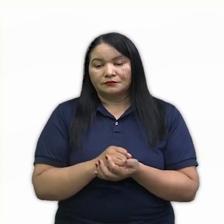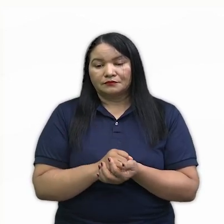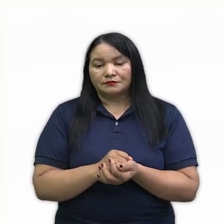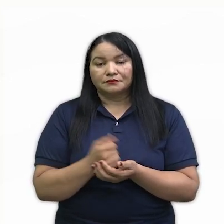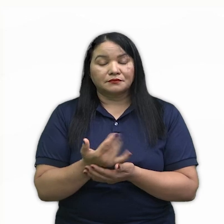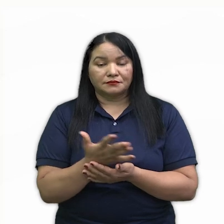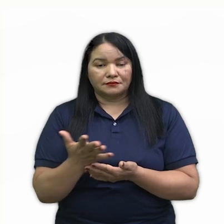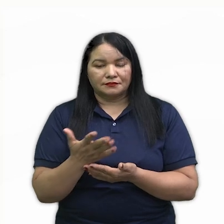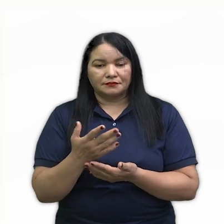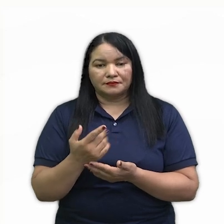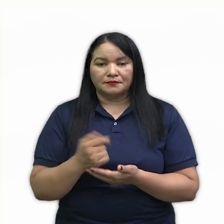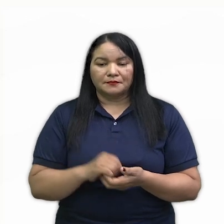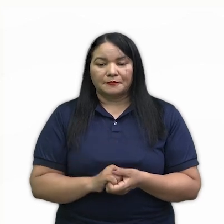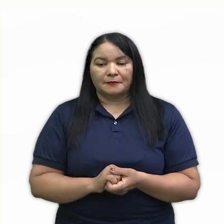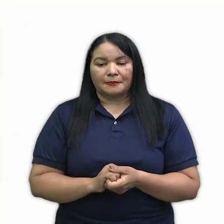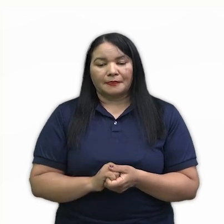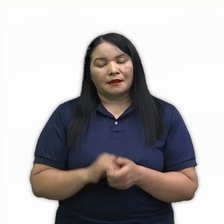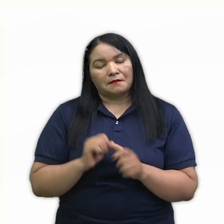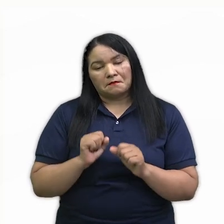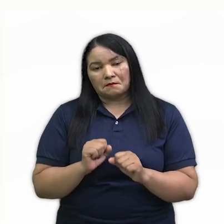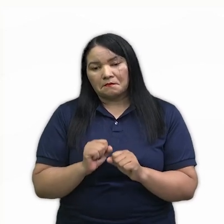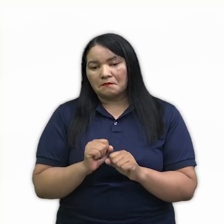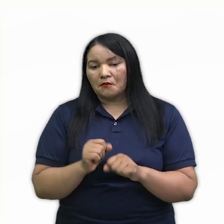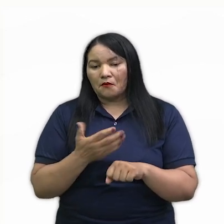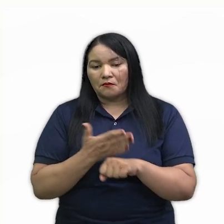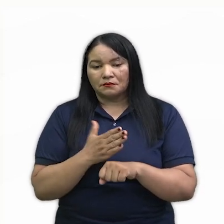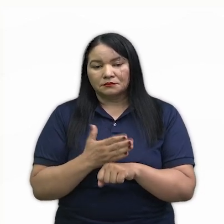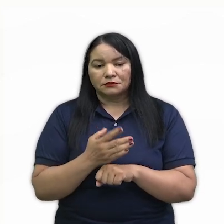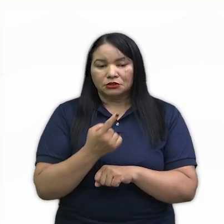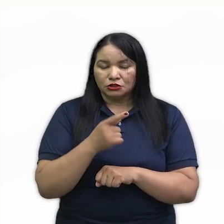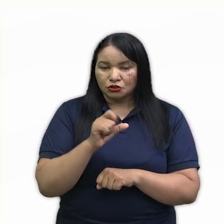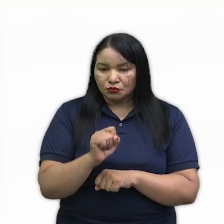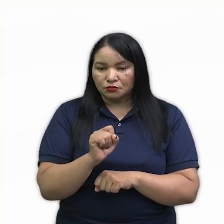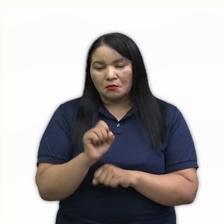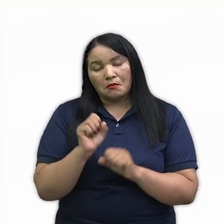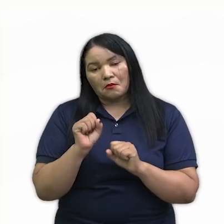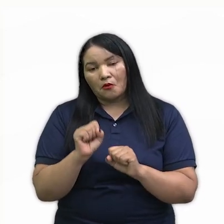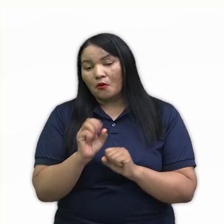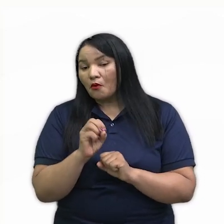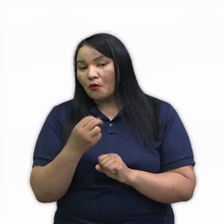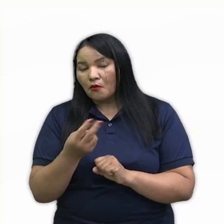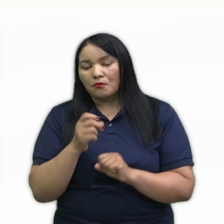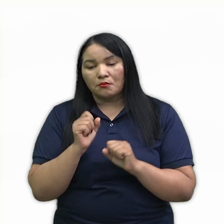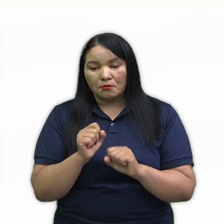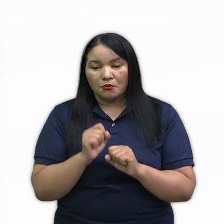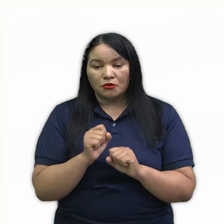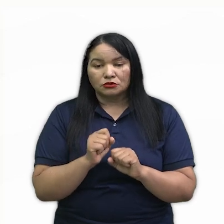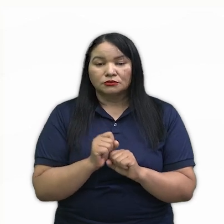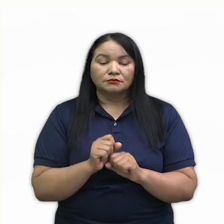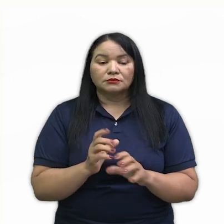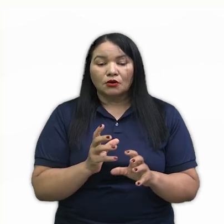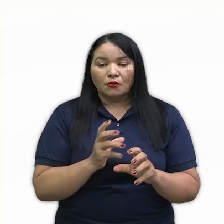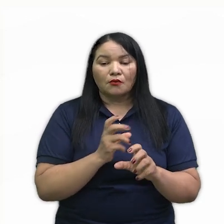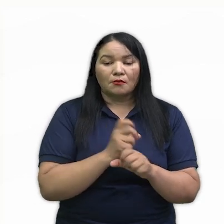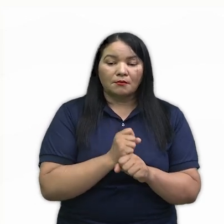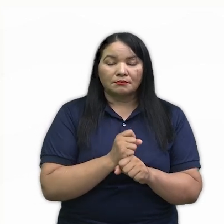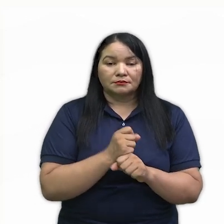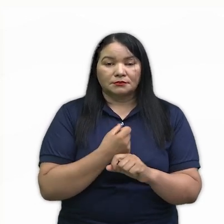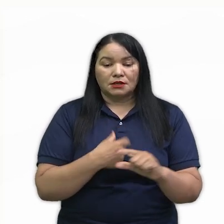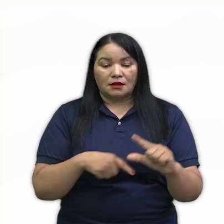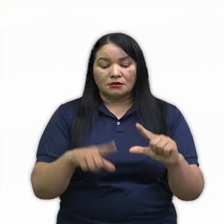brancos, tá? É uma forma de fazer. A outra maneira também seria eu contar os triângulos pretos,